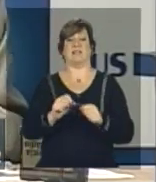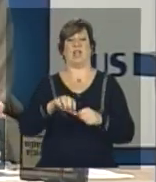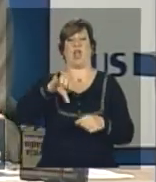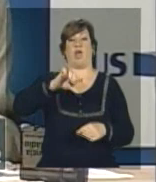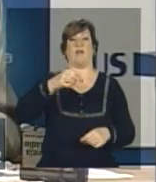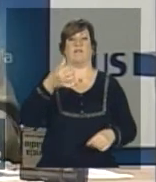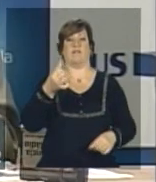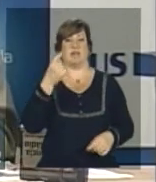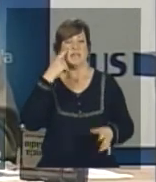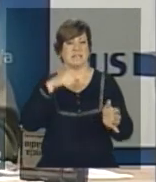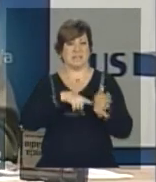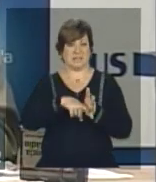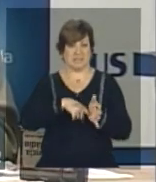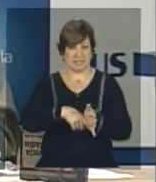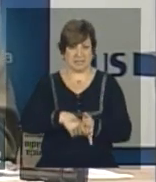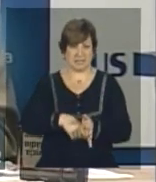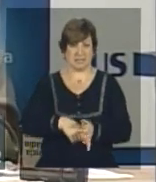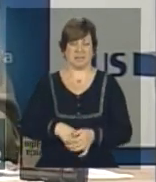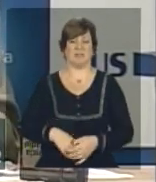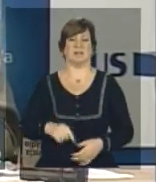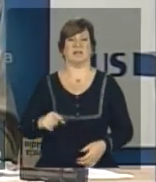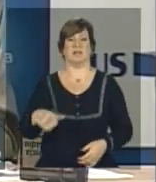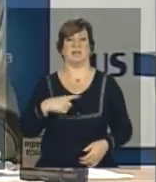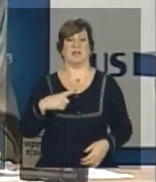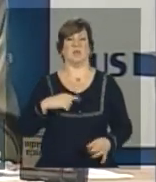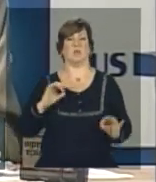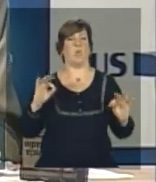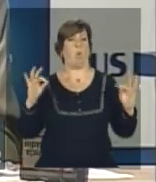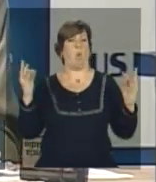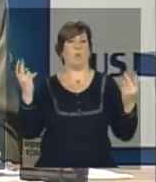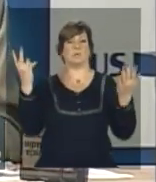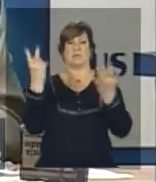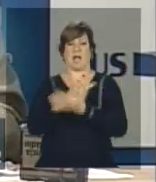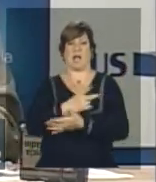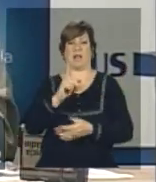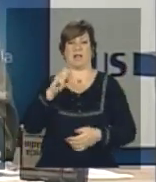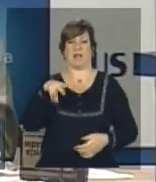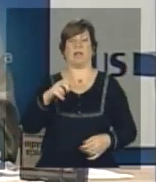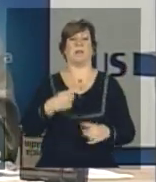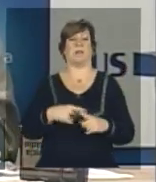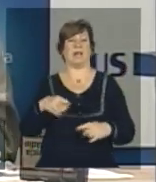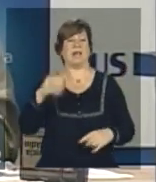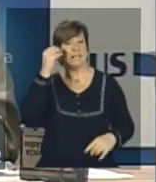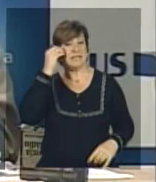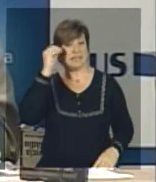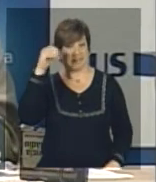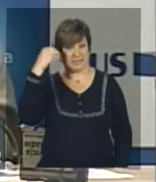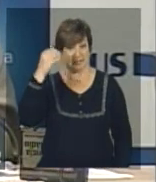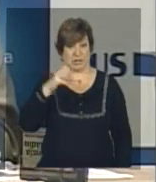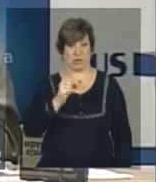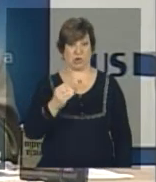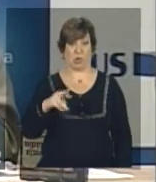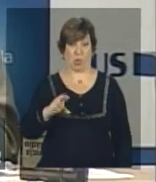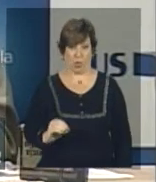há indicação de fazer teste sorológico em todos os casos de dengue, porque o teste sorológico não altera nada,